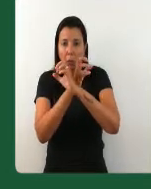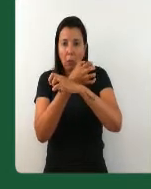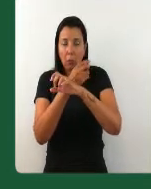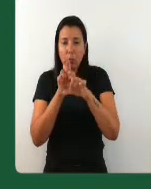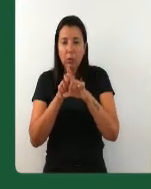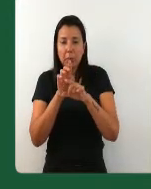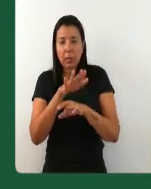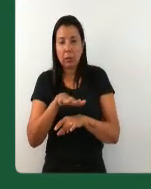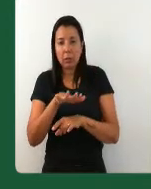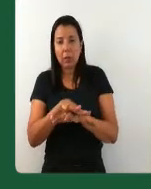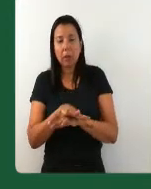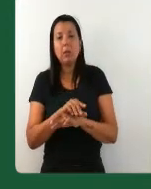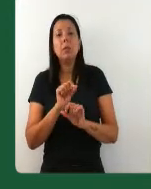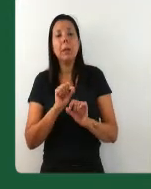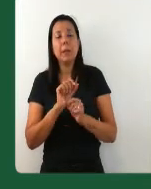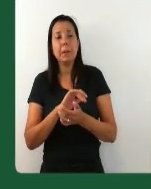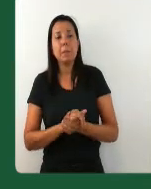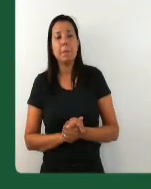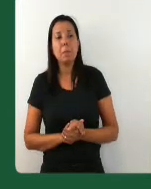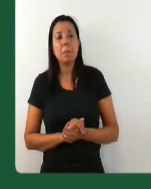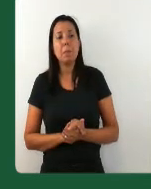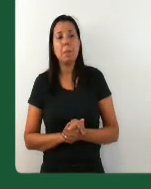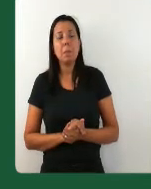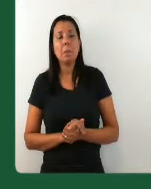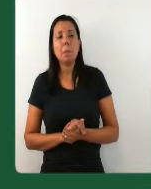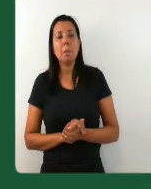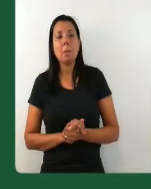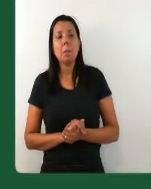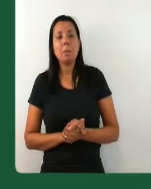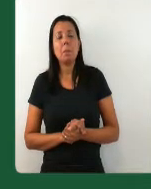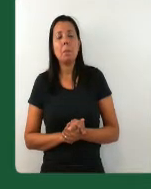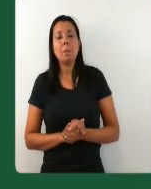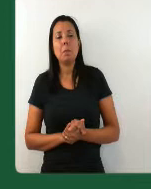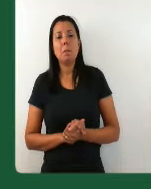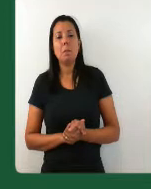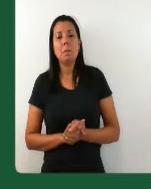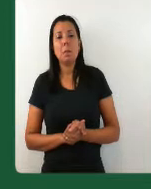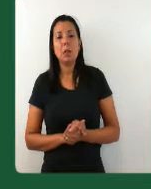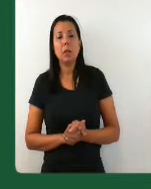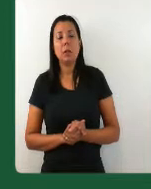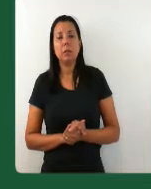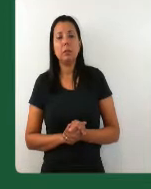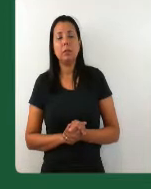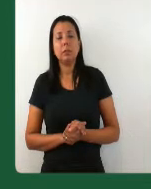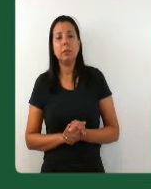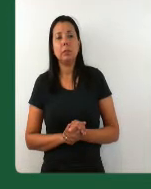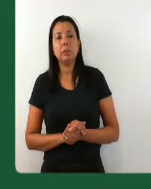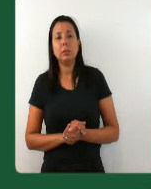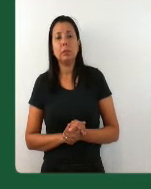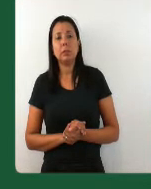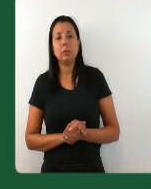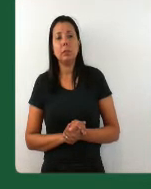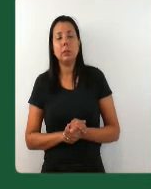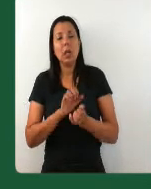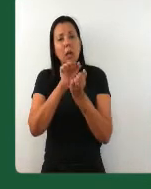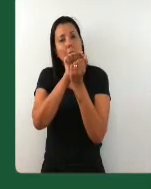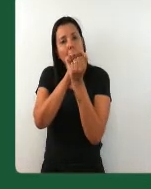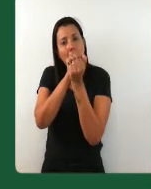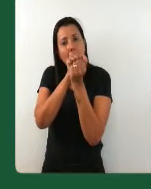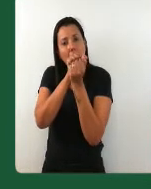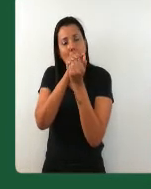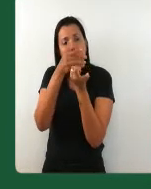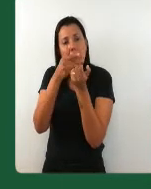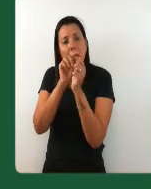região da fossa piriforme e na maxila, né? Então,